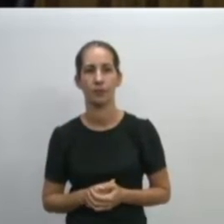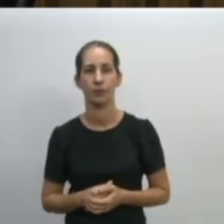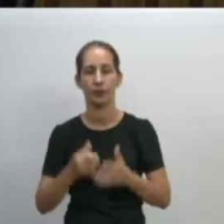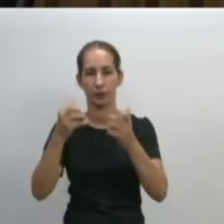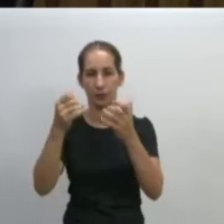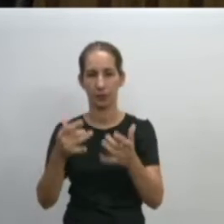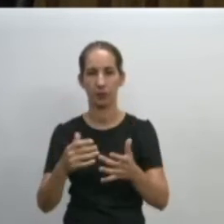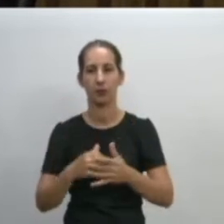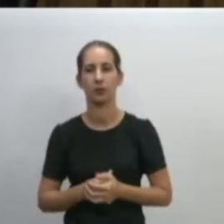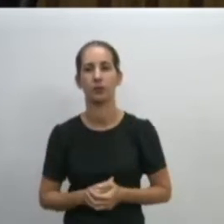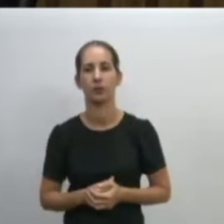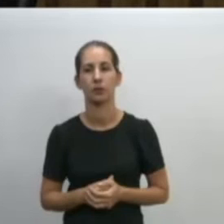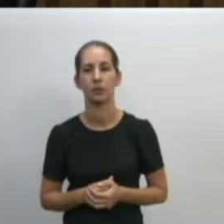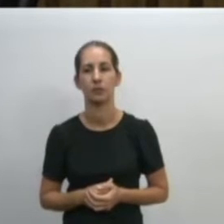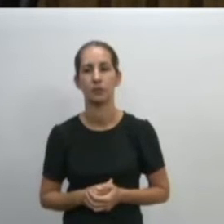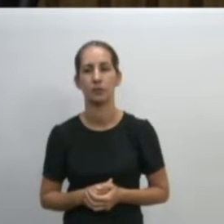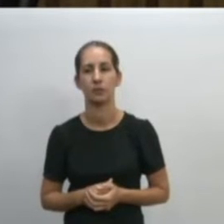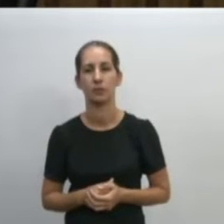Justificativa.